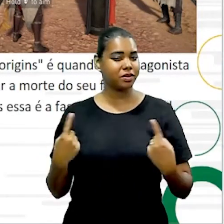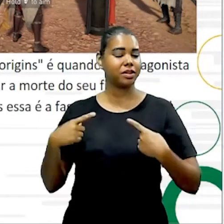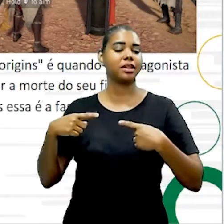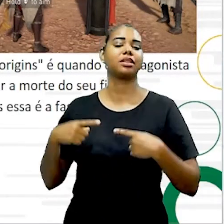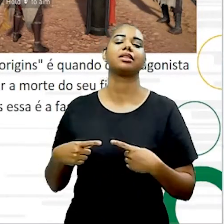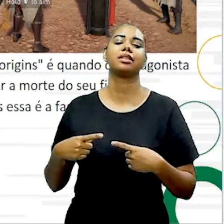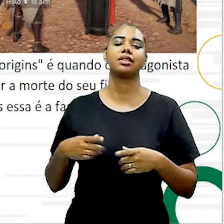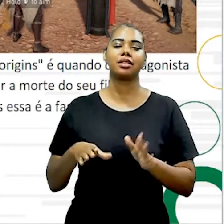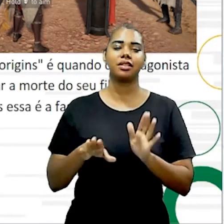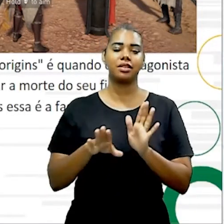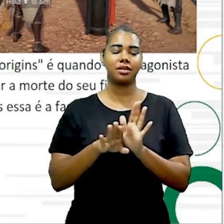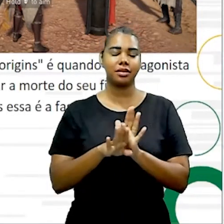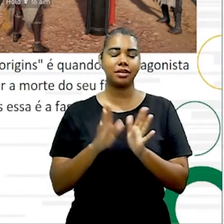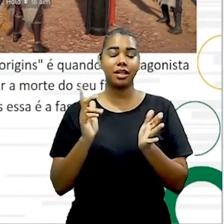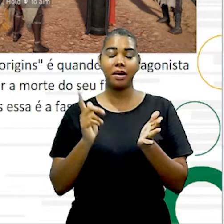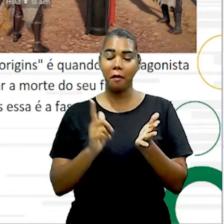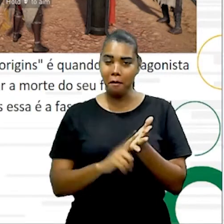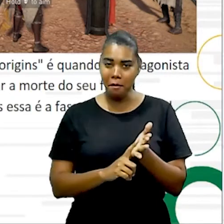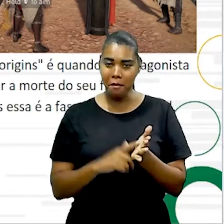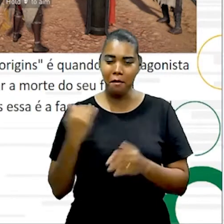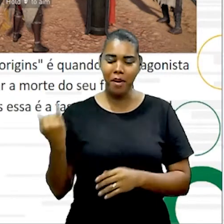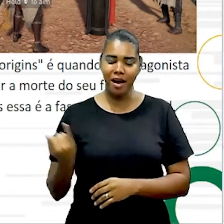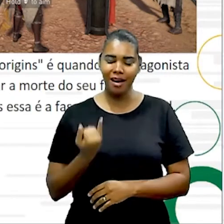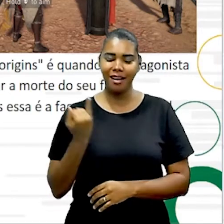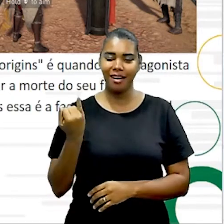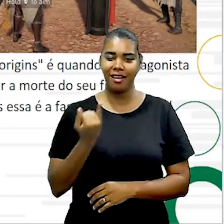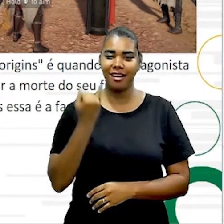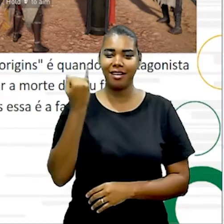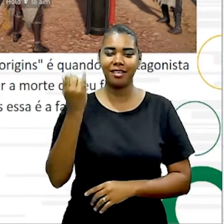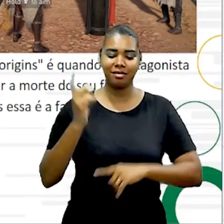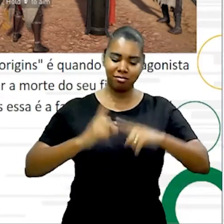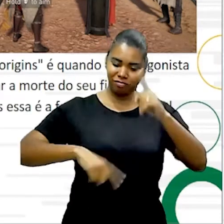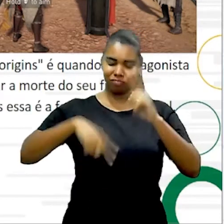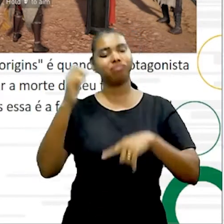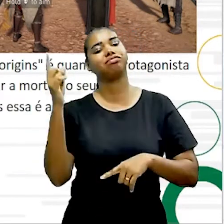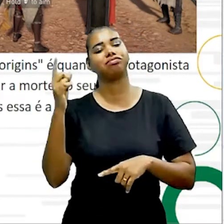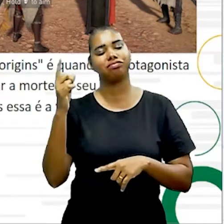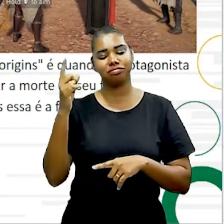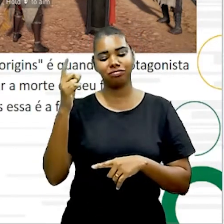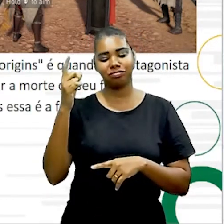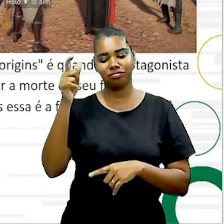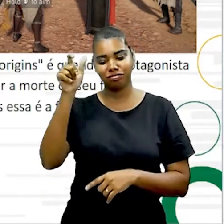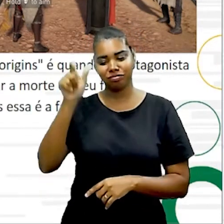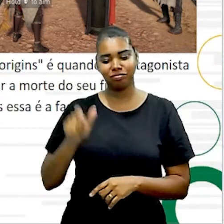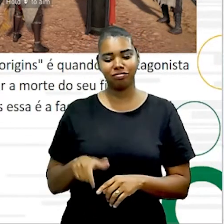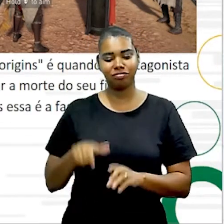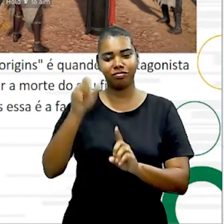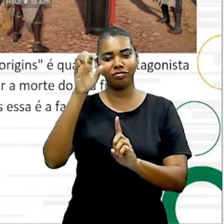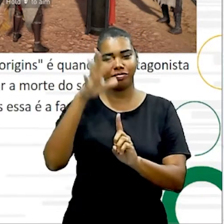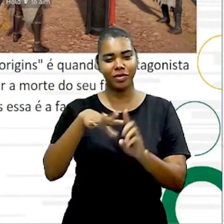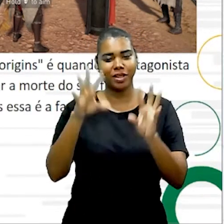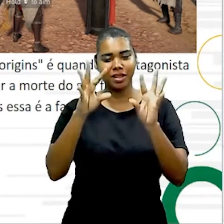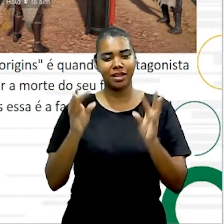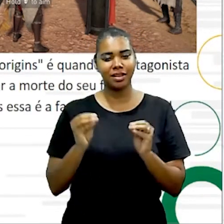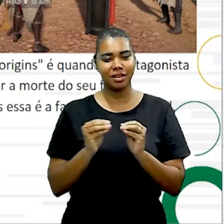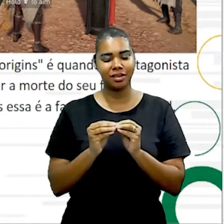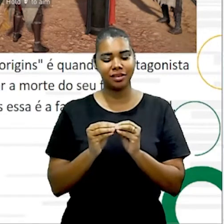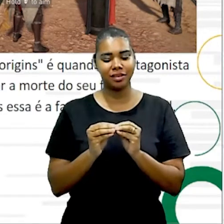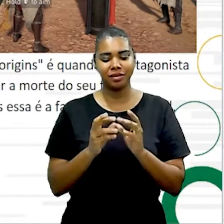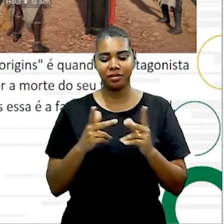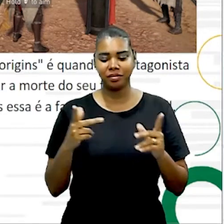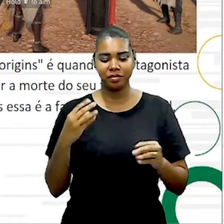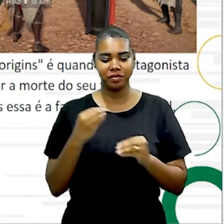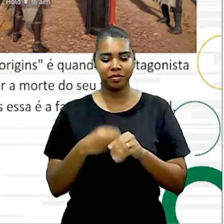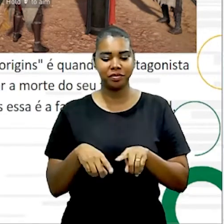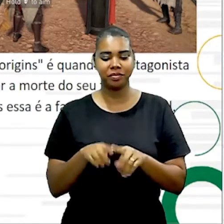o ponto que marca a importante virada física e psicológica do personagem e pode ser exemplificado em diferentes travessias,